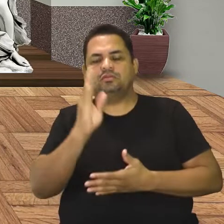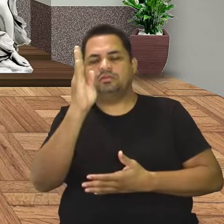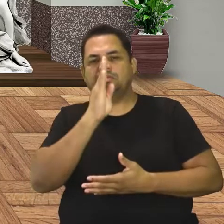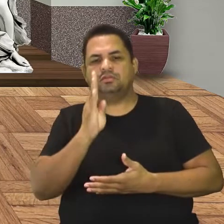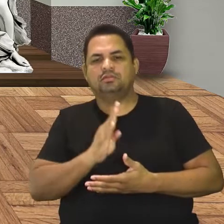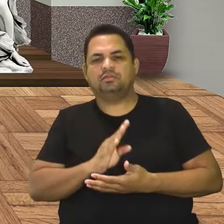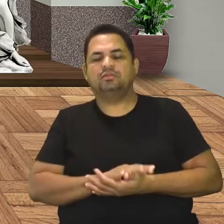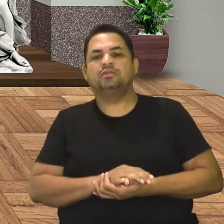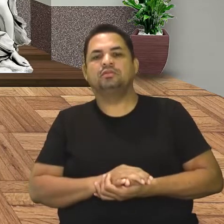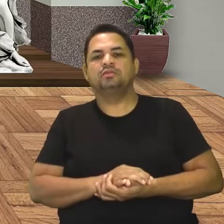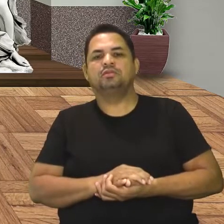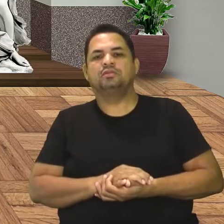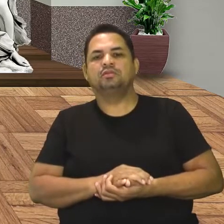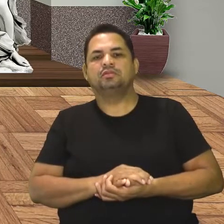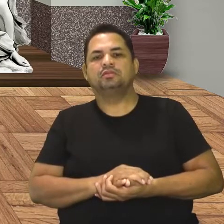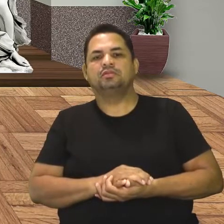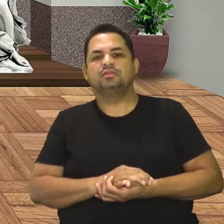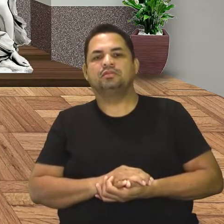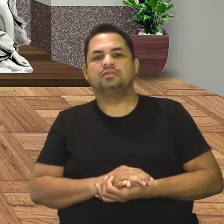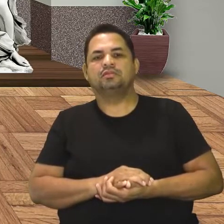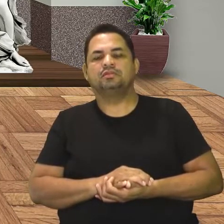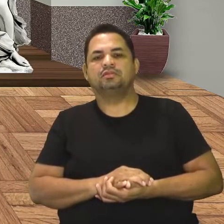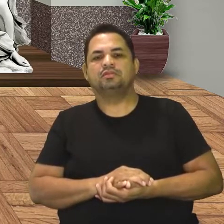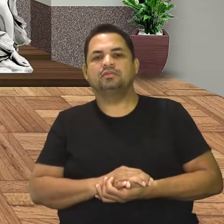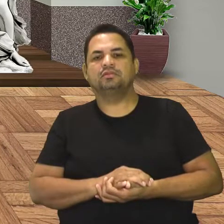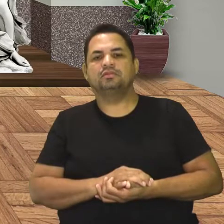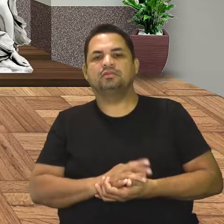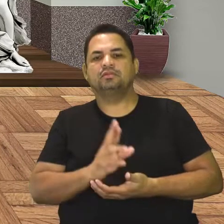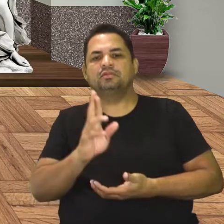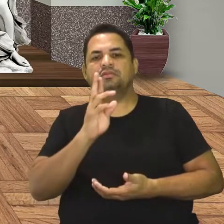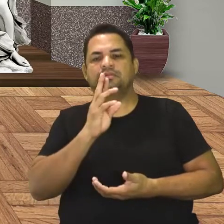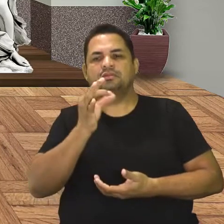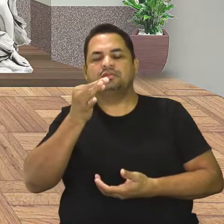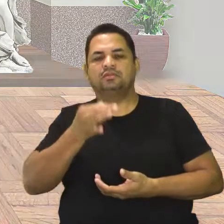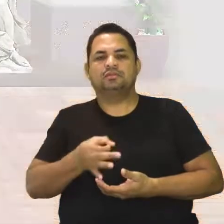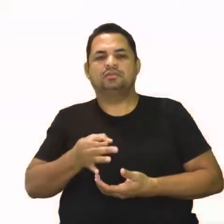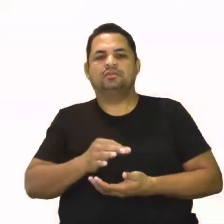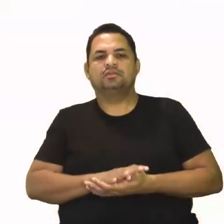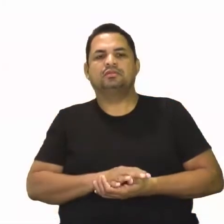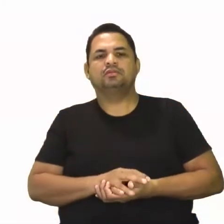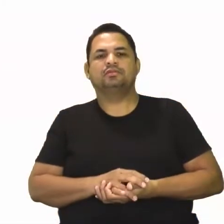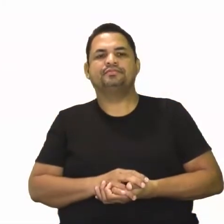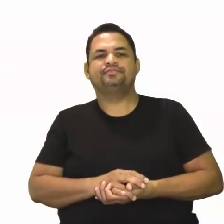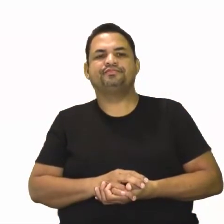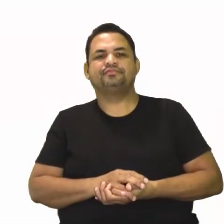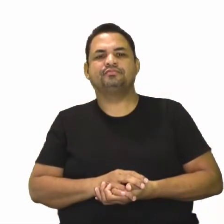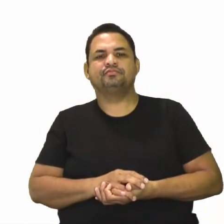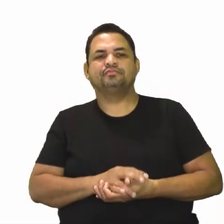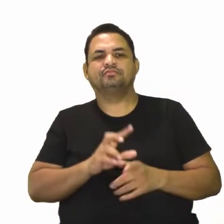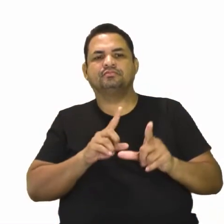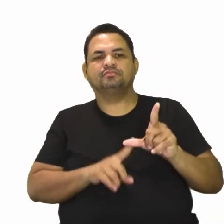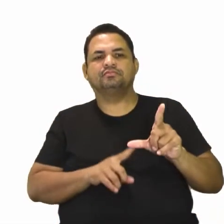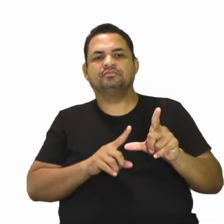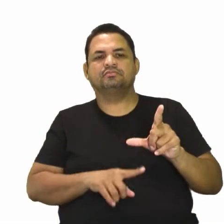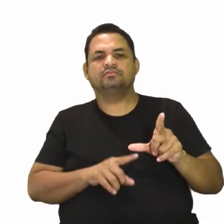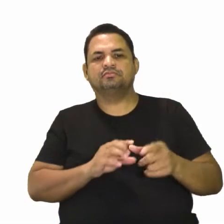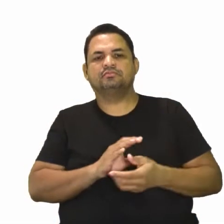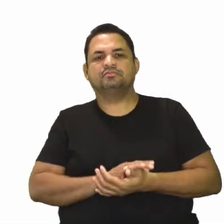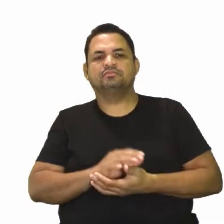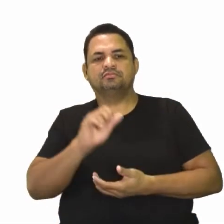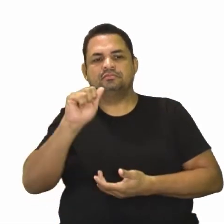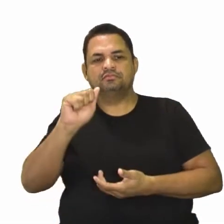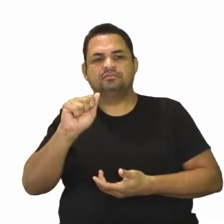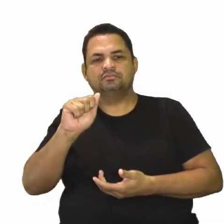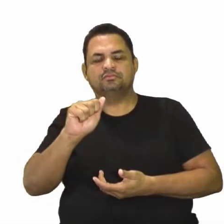brasileira, a Constituição de 88. Então, a resposta correta daí é justamente a letra